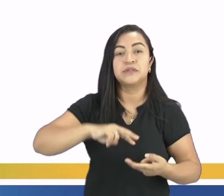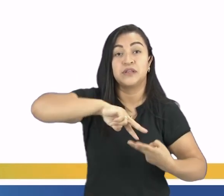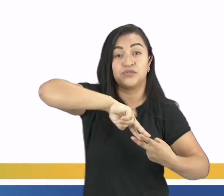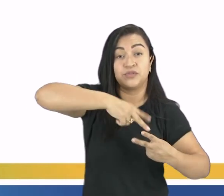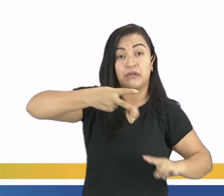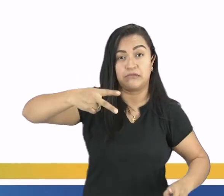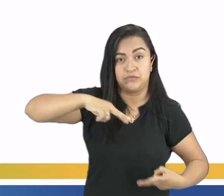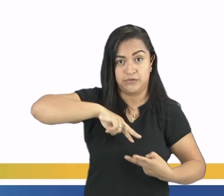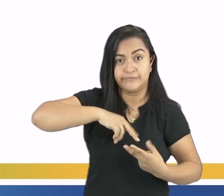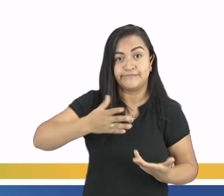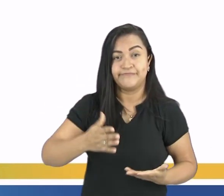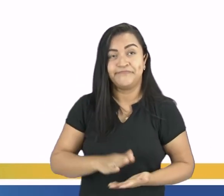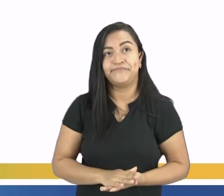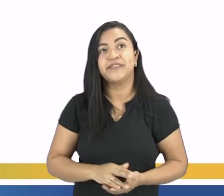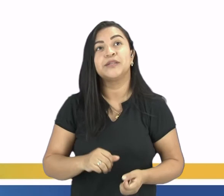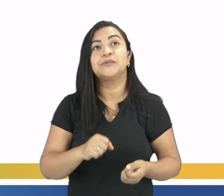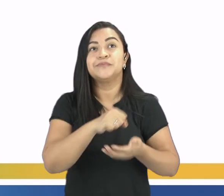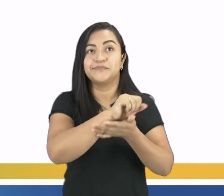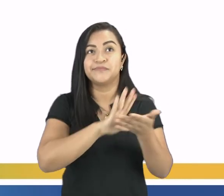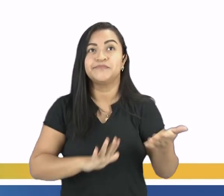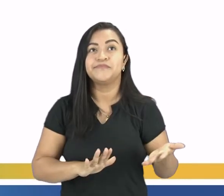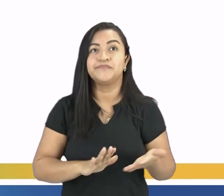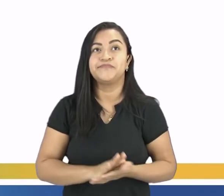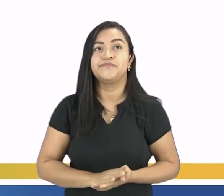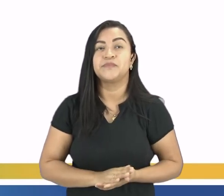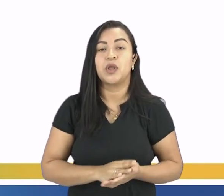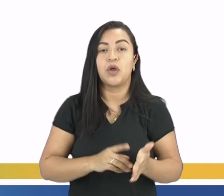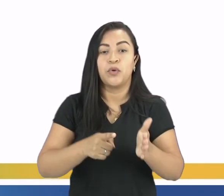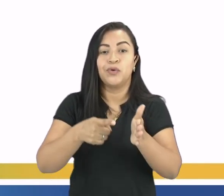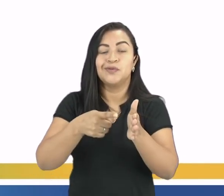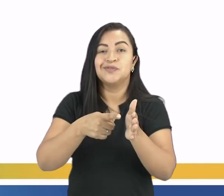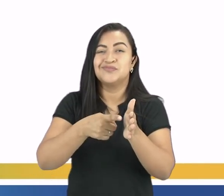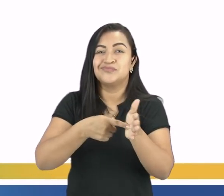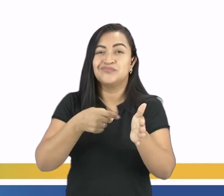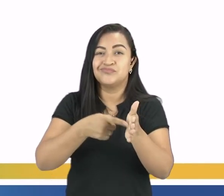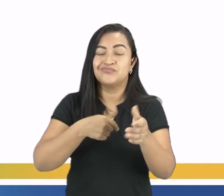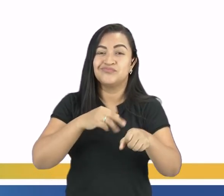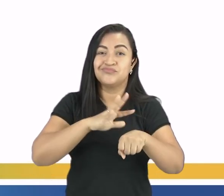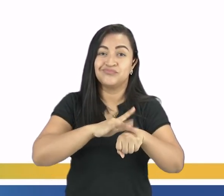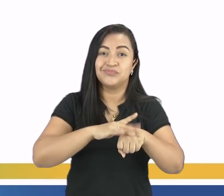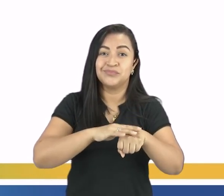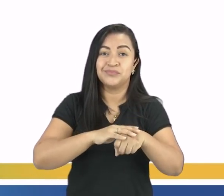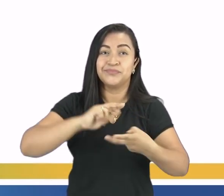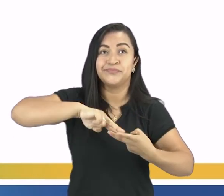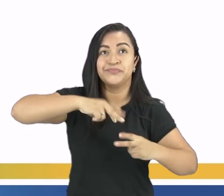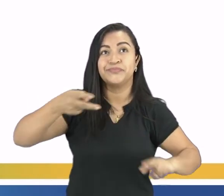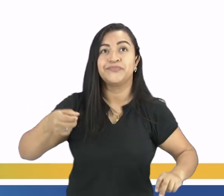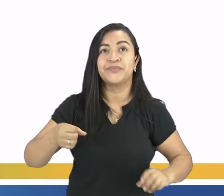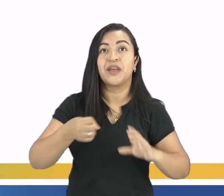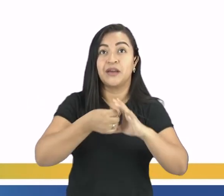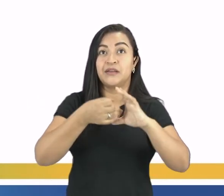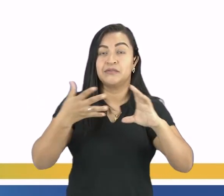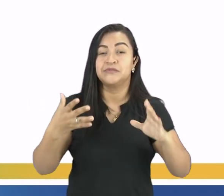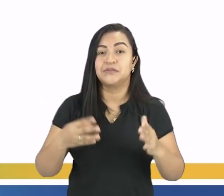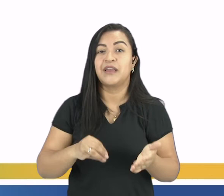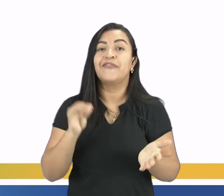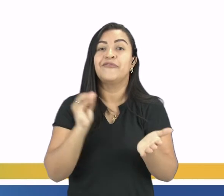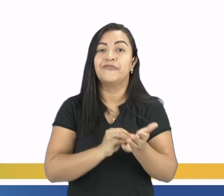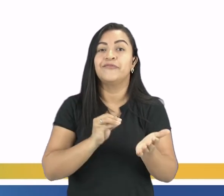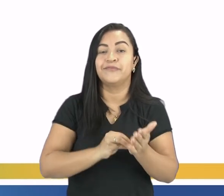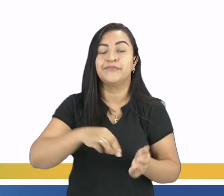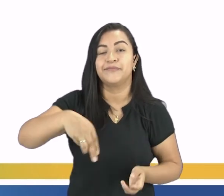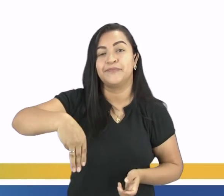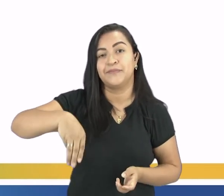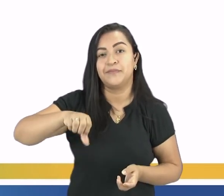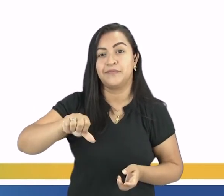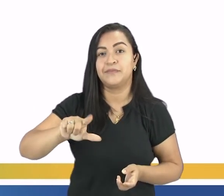rapidinho aqui, nós exercitando o albinismo é uma anomalia de caráter recessivo que se caracteriza pela ausência da melanina na